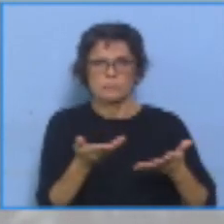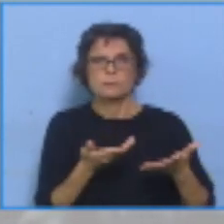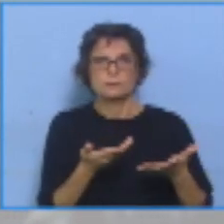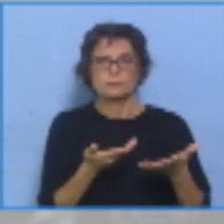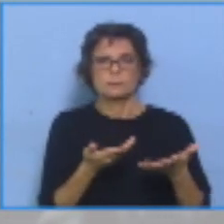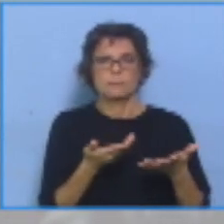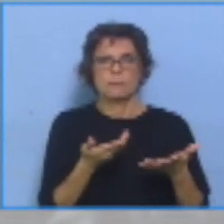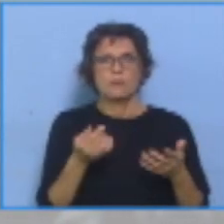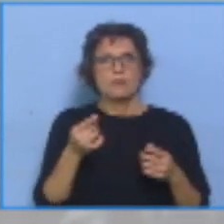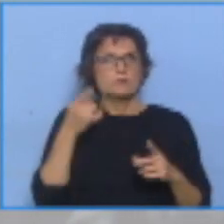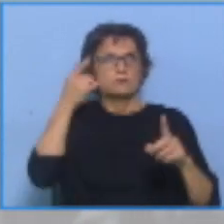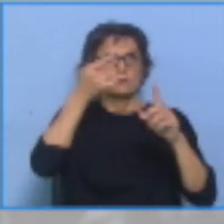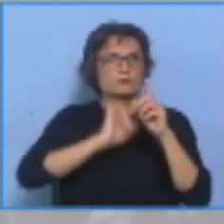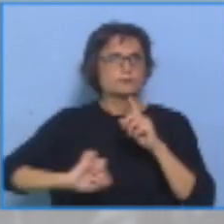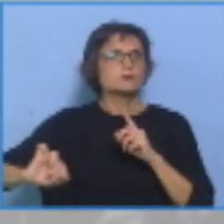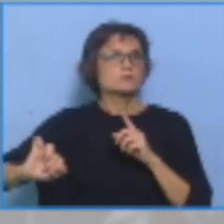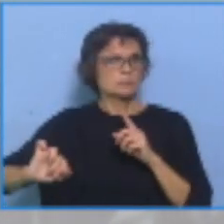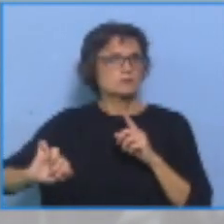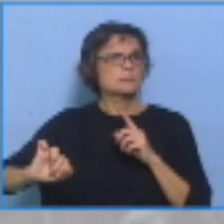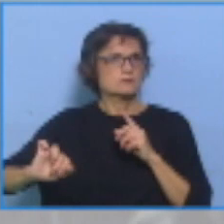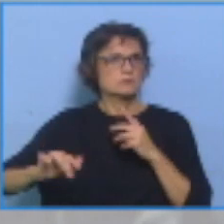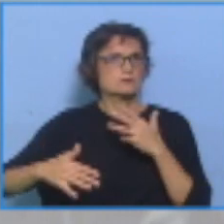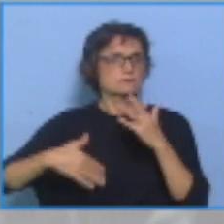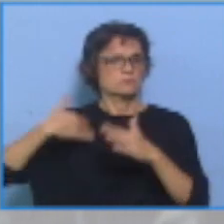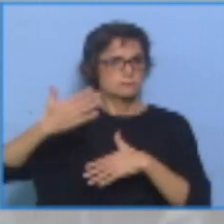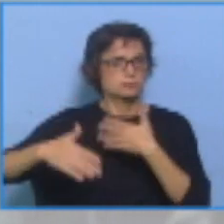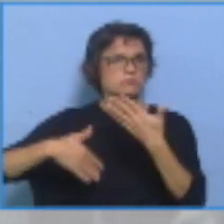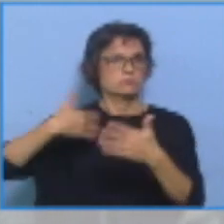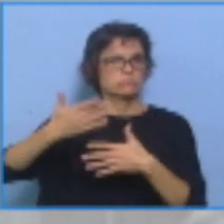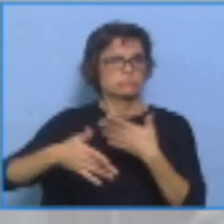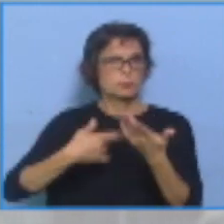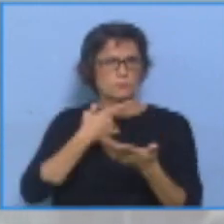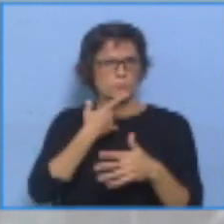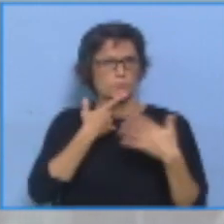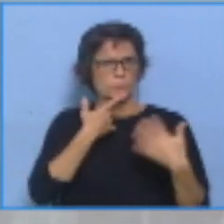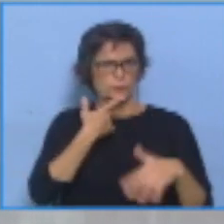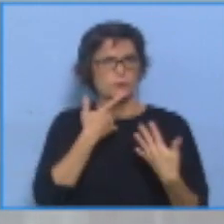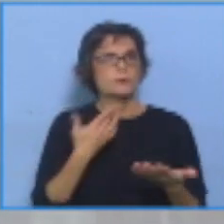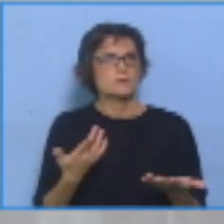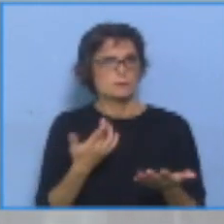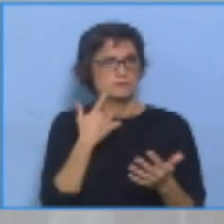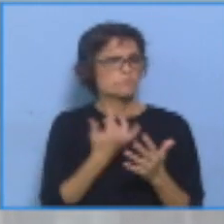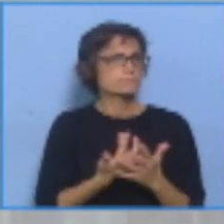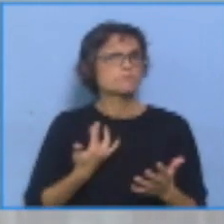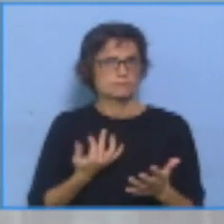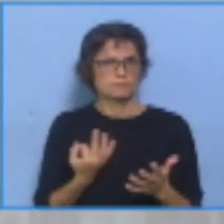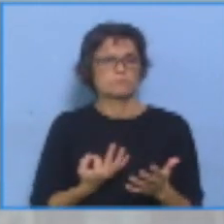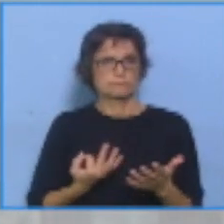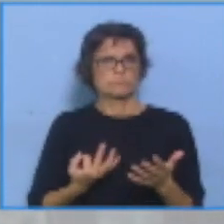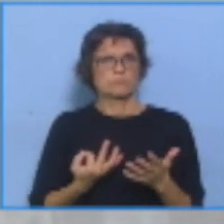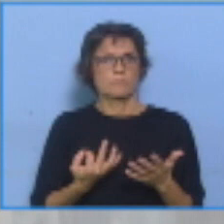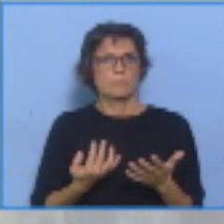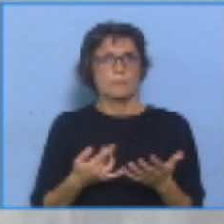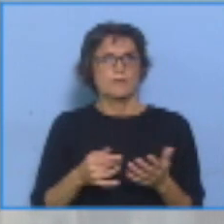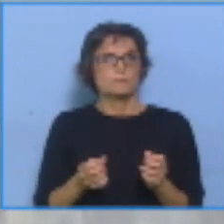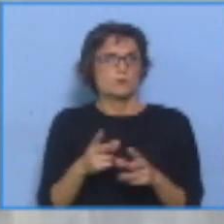Sofia revela permanentemente a uma nudez, a uma inteireza que, sendo essencial, já é este real que substitui o real. Portanto, é